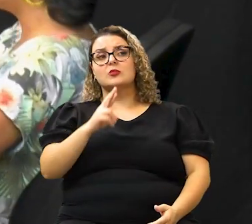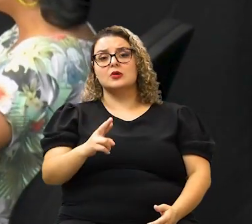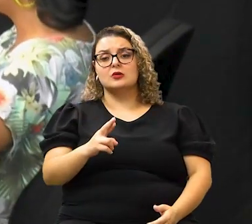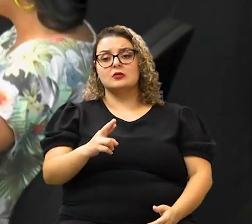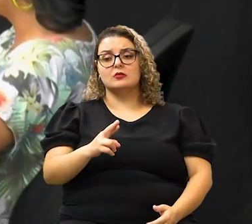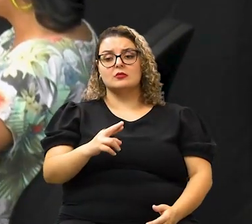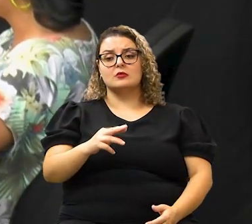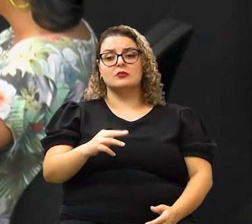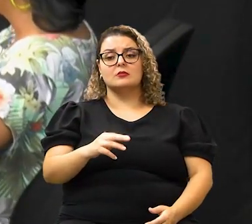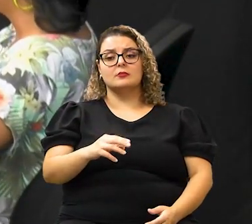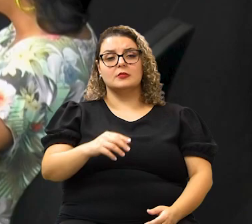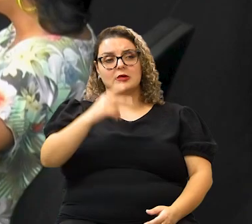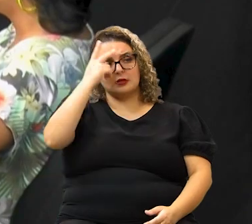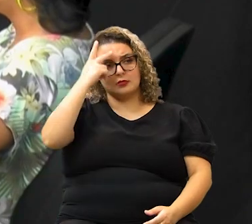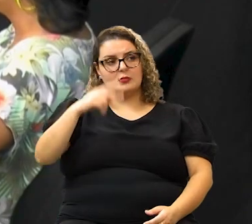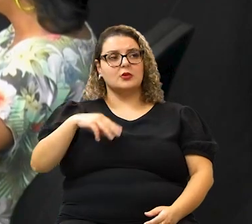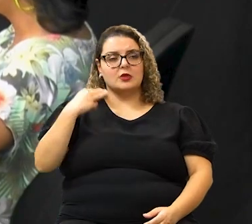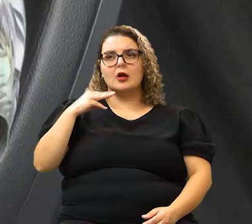resposta positiva,